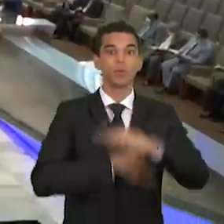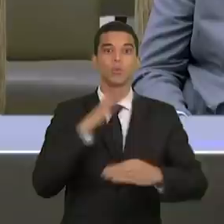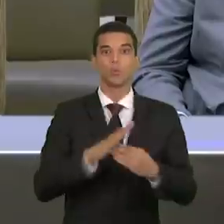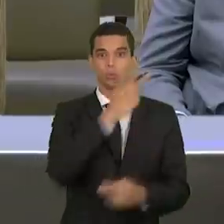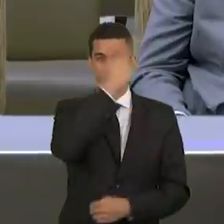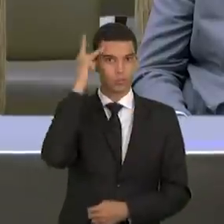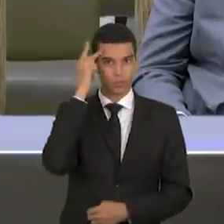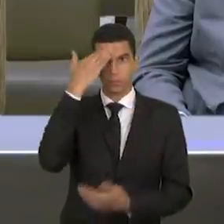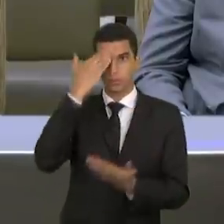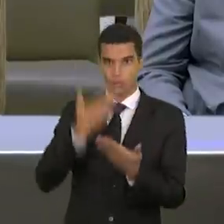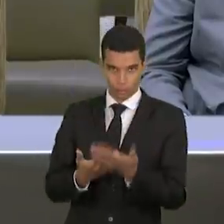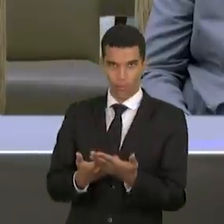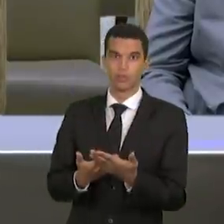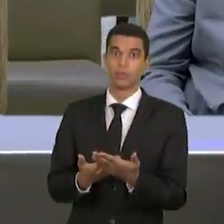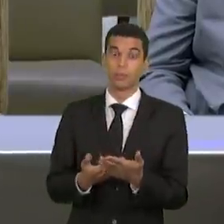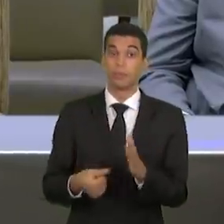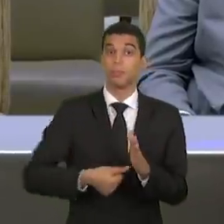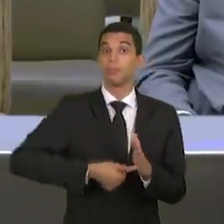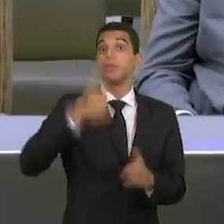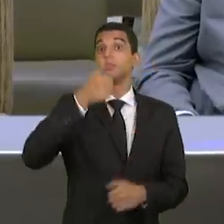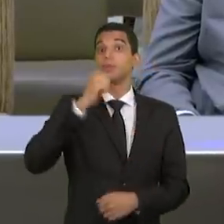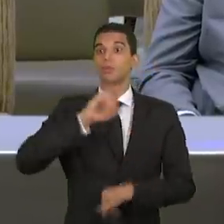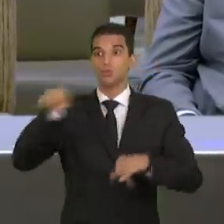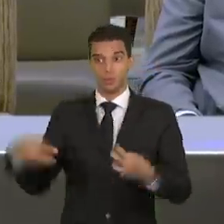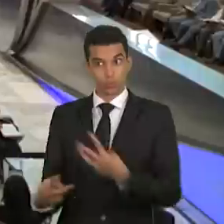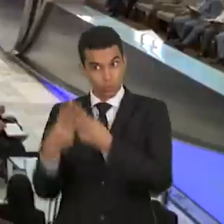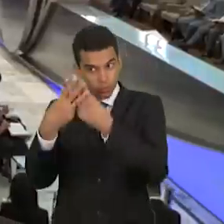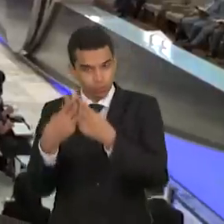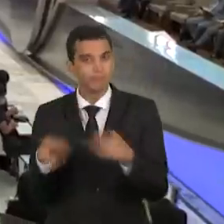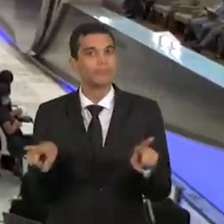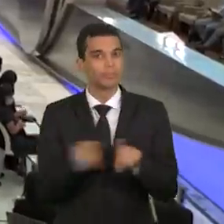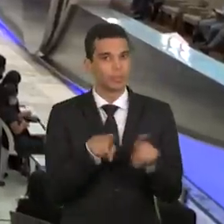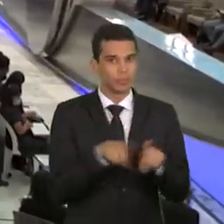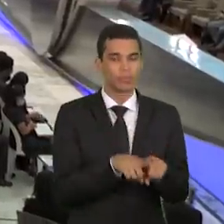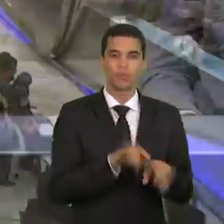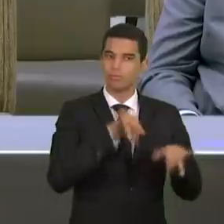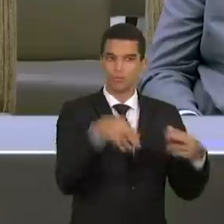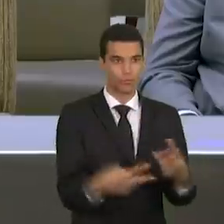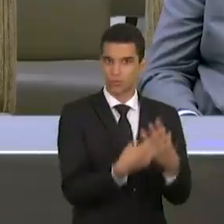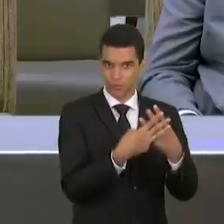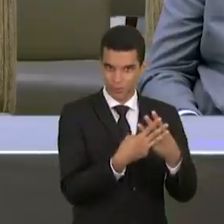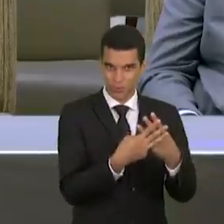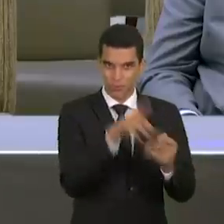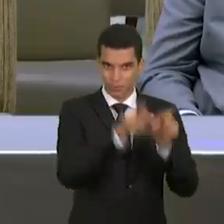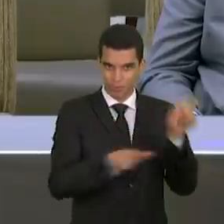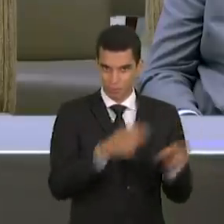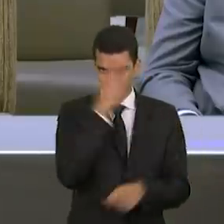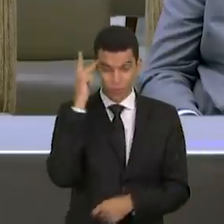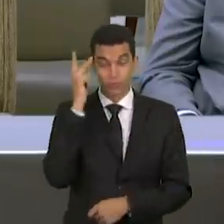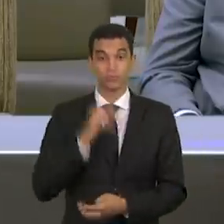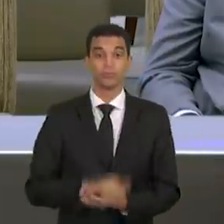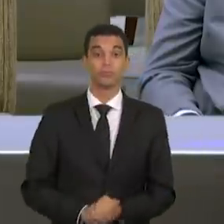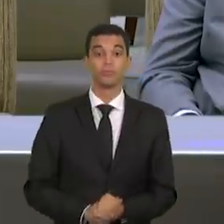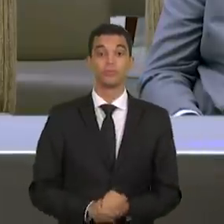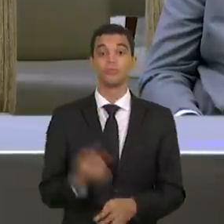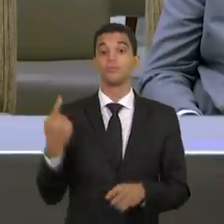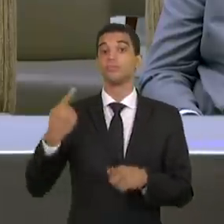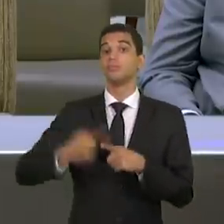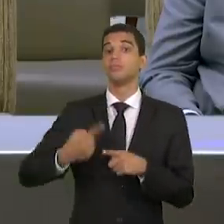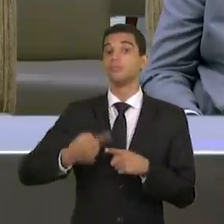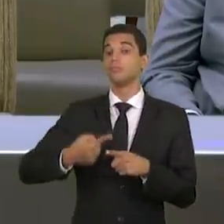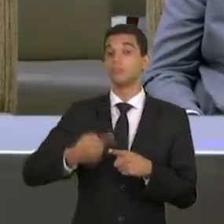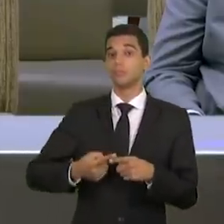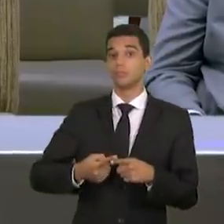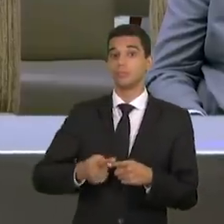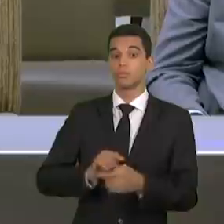Primeiro do judeu. E o que mais? Agora escute. Porque nele, ou seja,